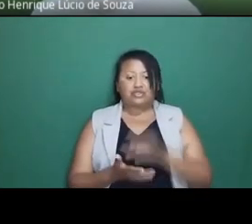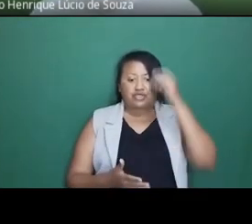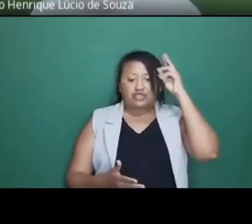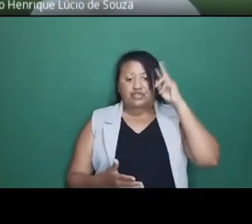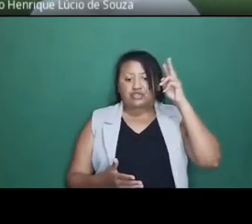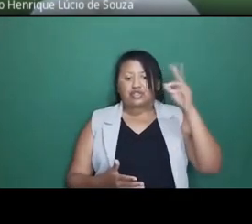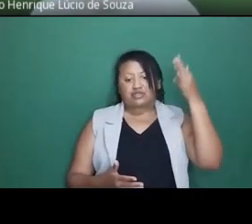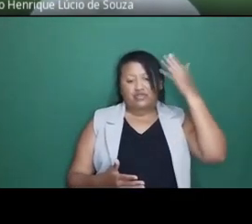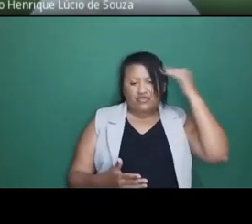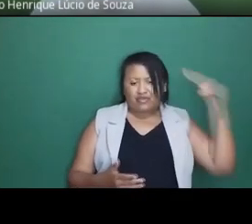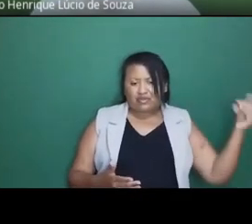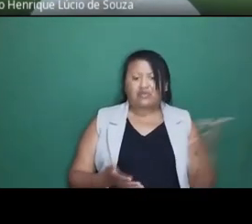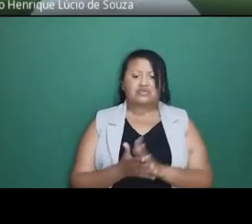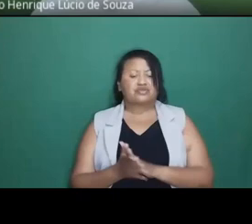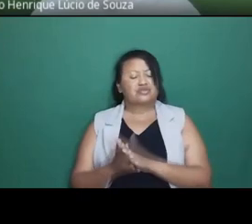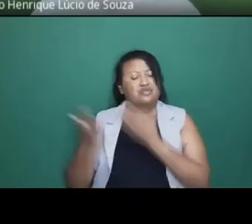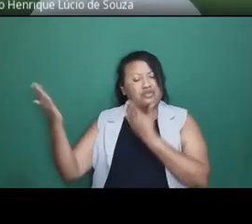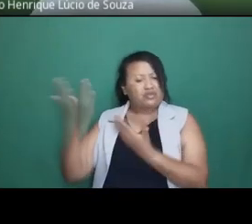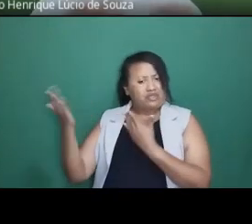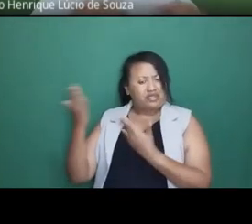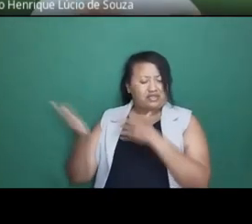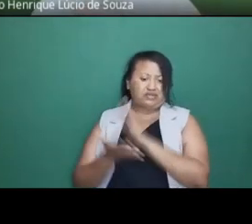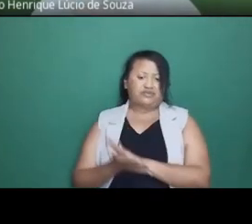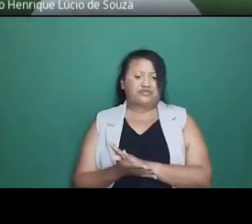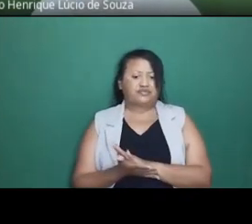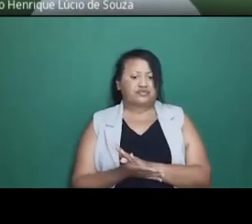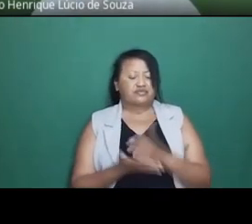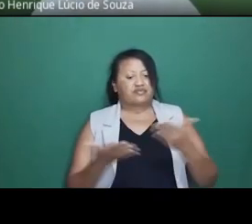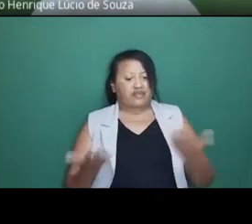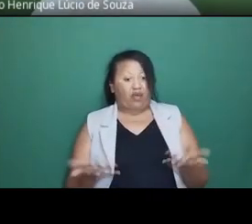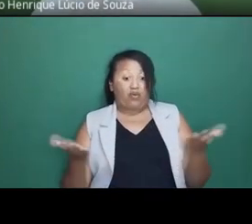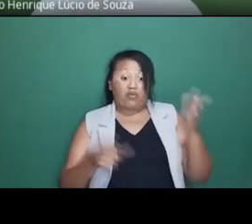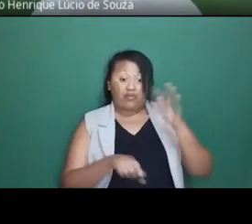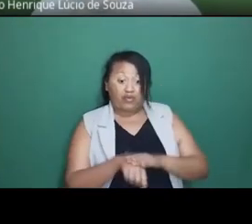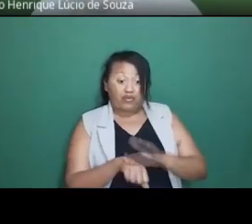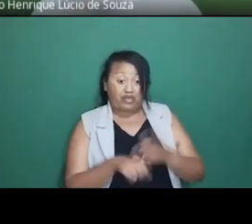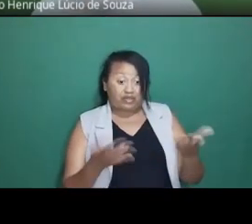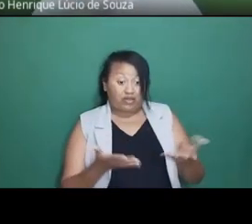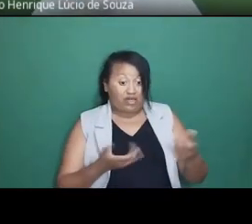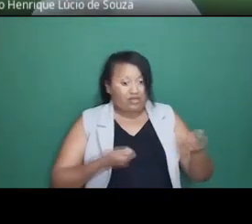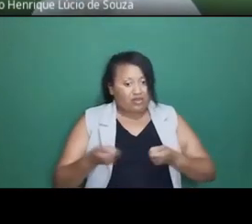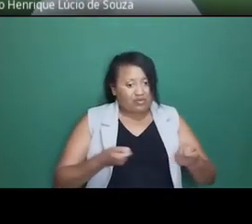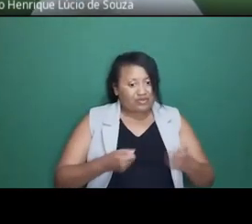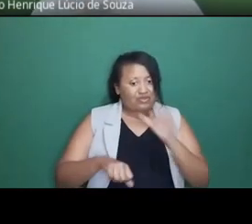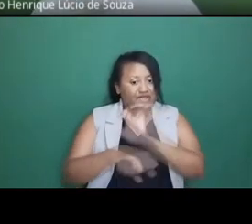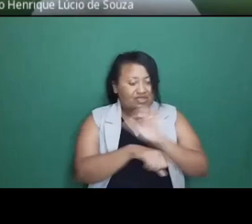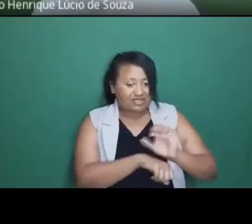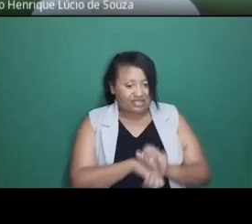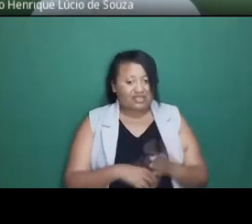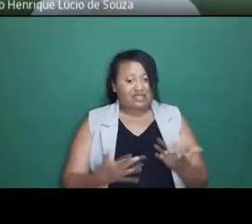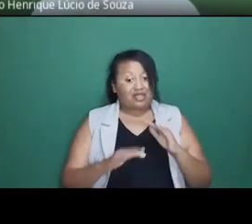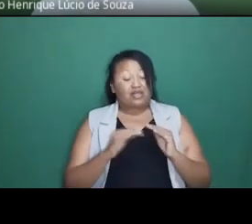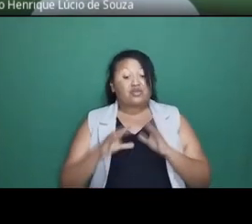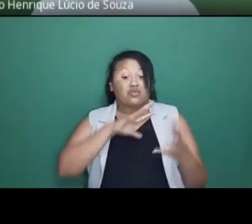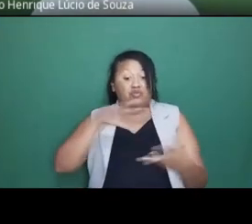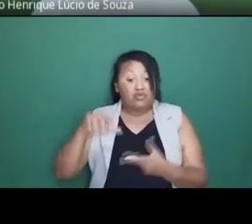que faz uma comparação entre atual dominação Estados Unidos sobre o mundo e aqui